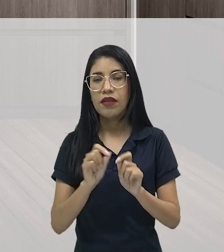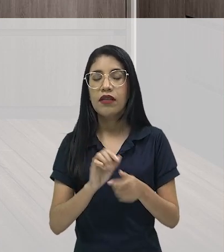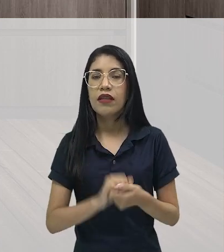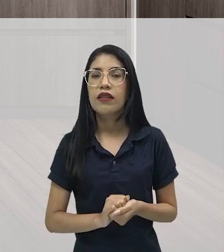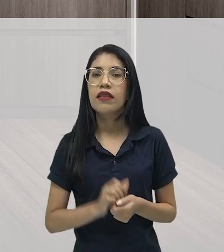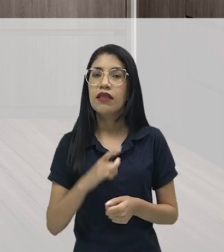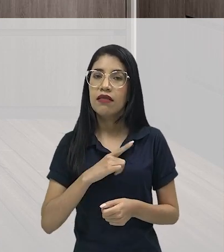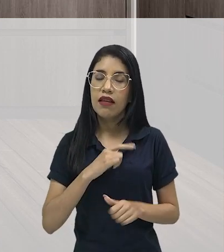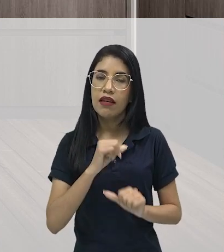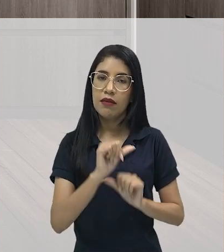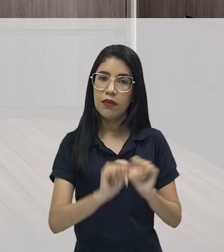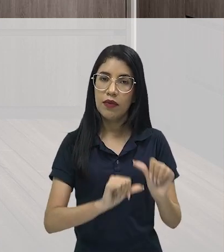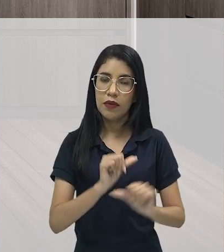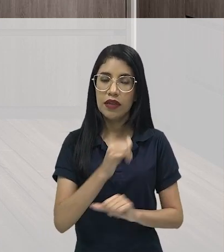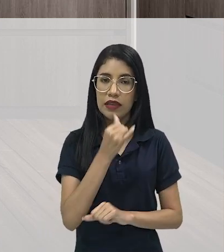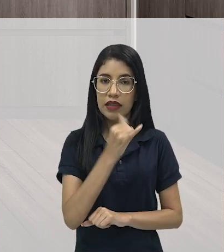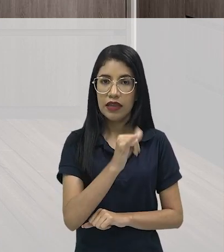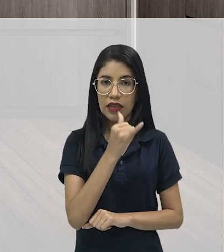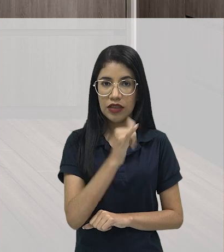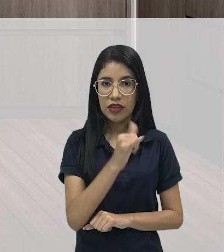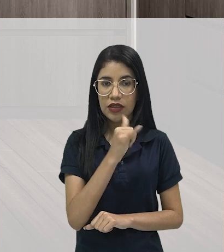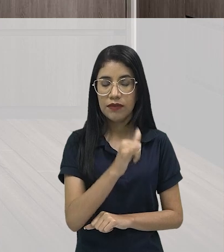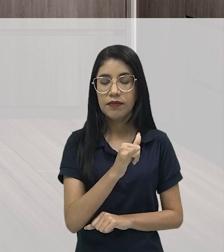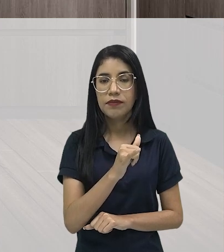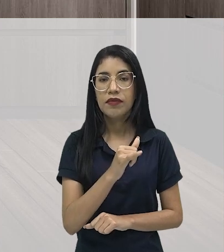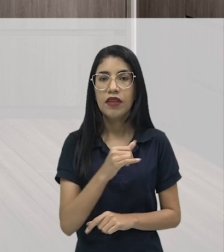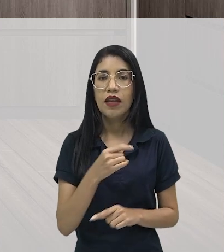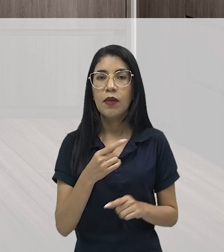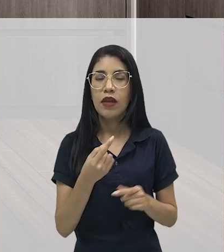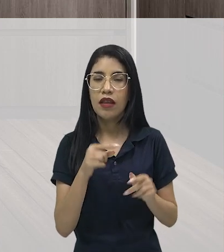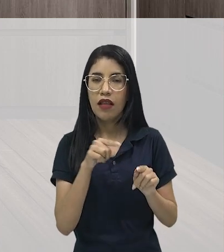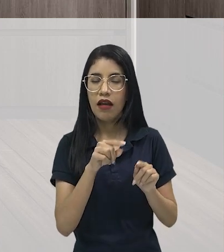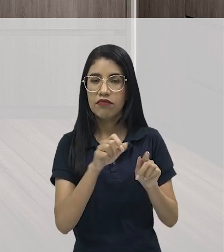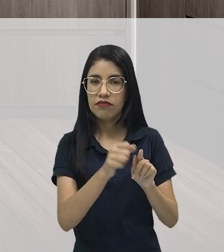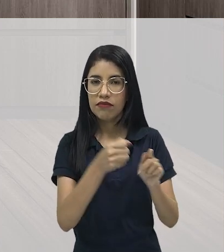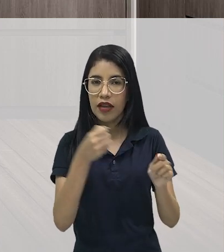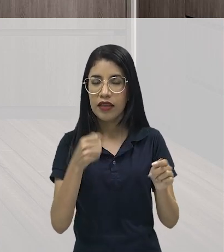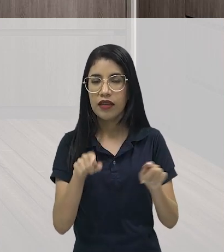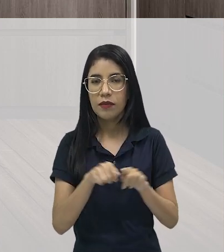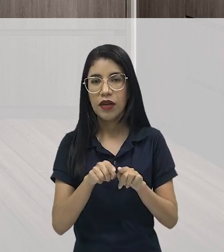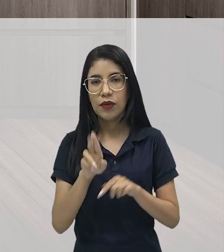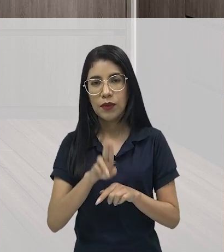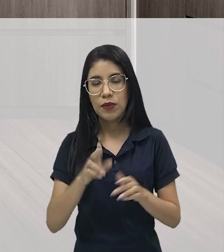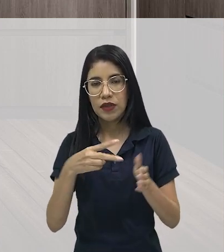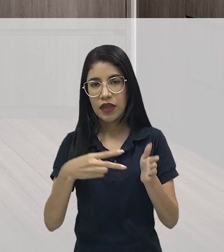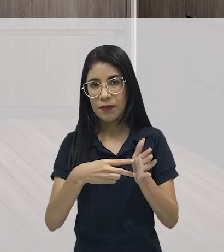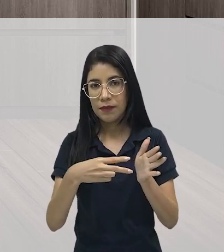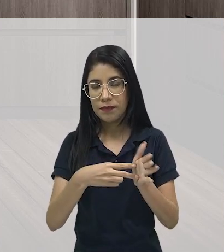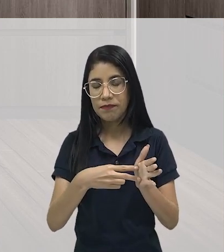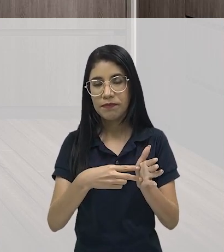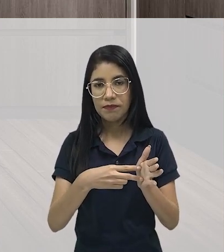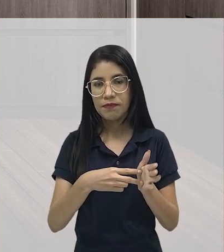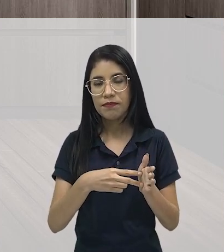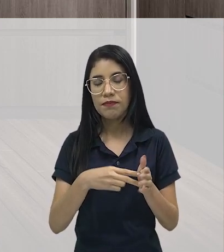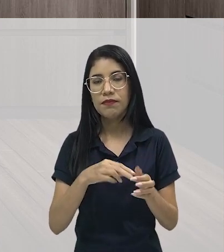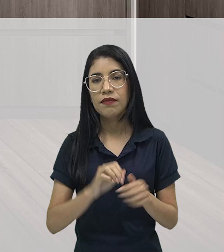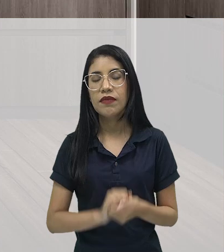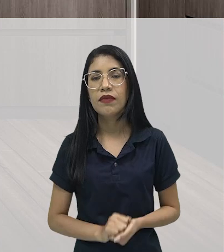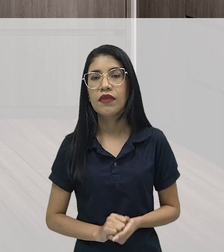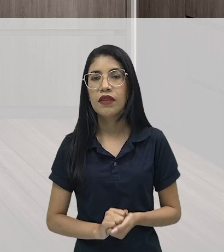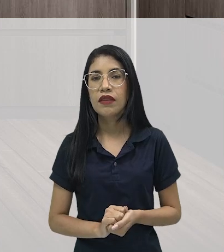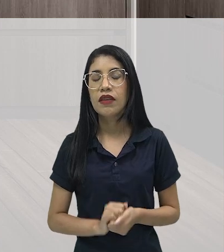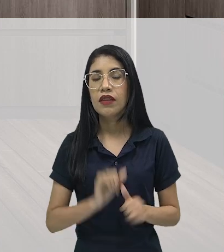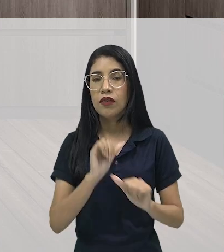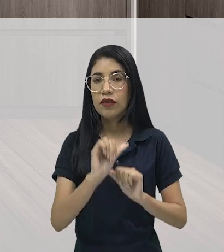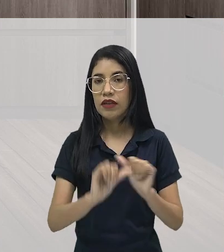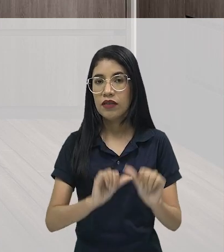essa transformação da energia elétrica, porque a nossa geladeira é ligada na tomada, E nós temos essa transformação